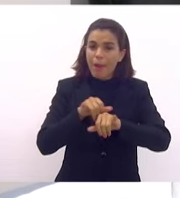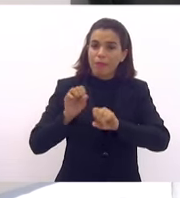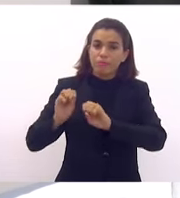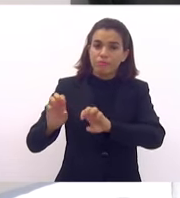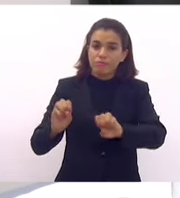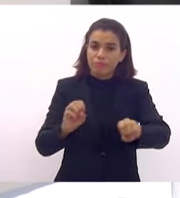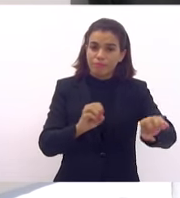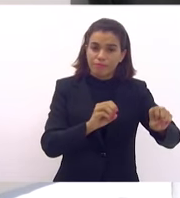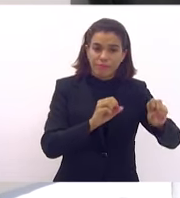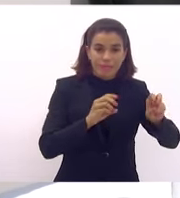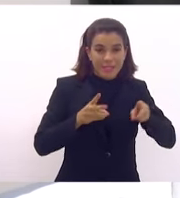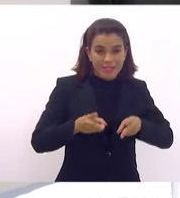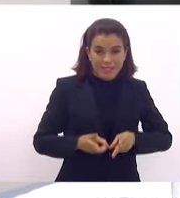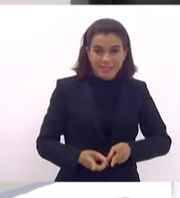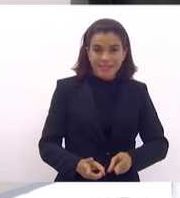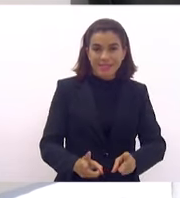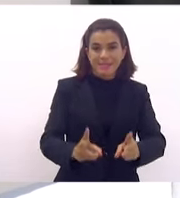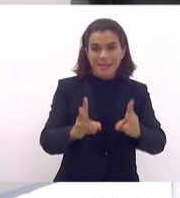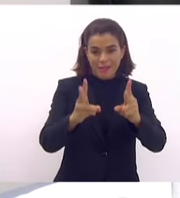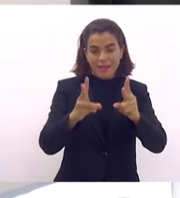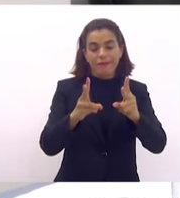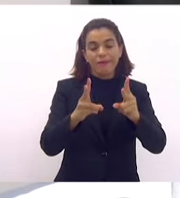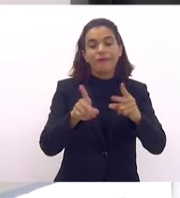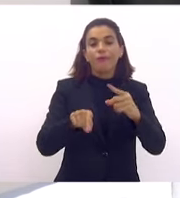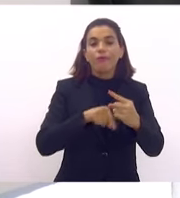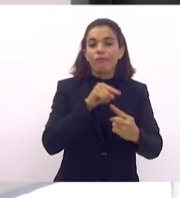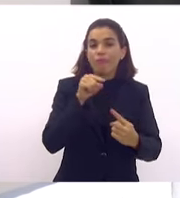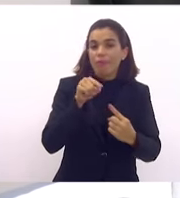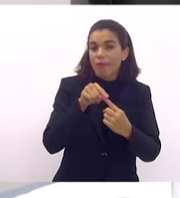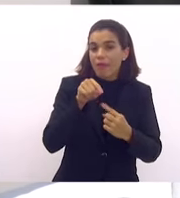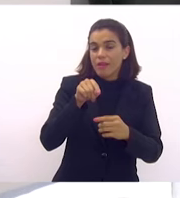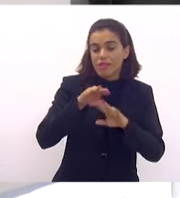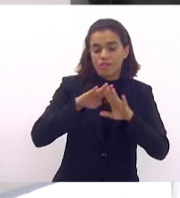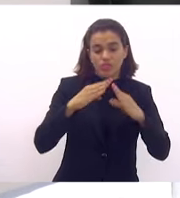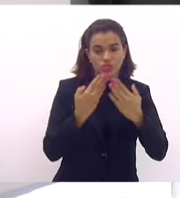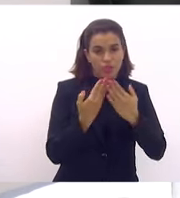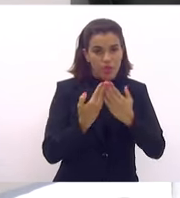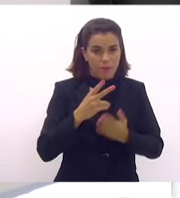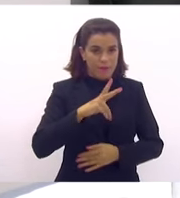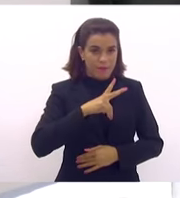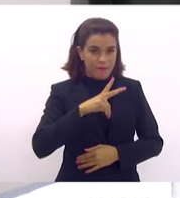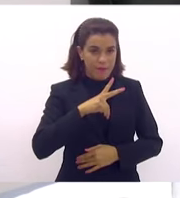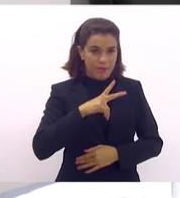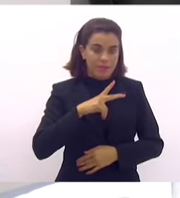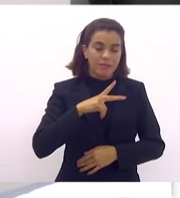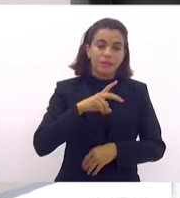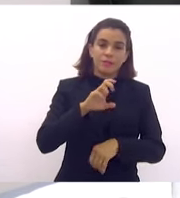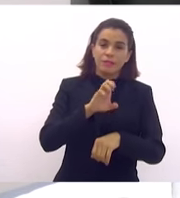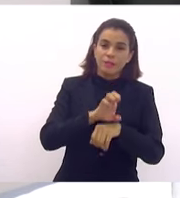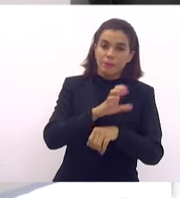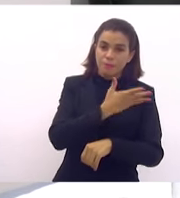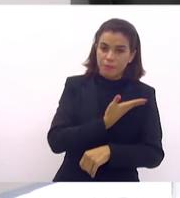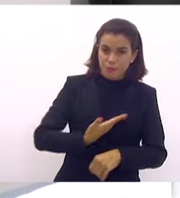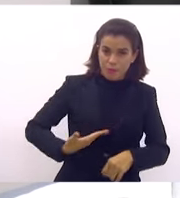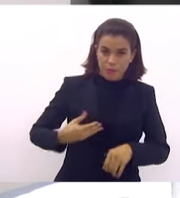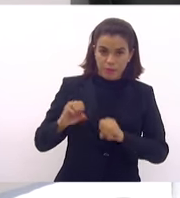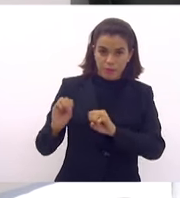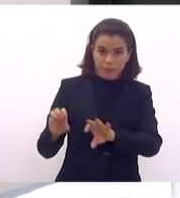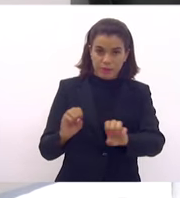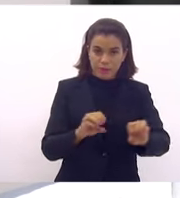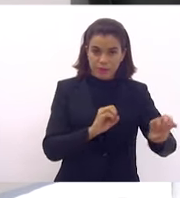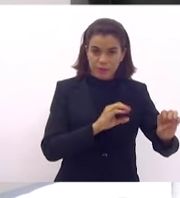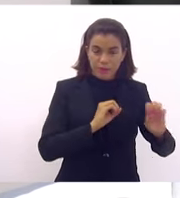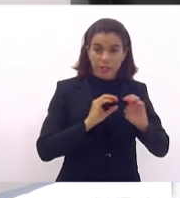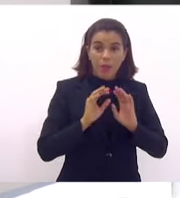Segue o Fluxo na rede pública e privada de ensino na forma que menciona. O parecer foi